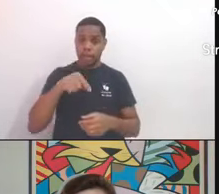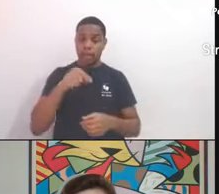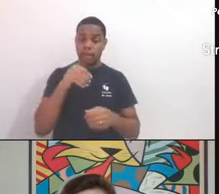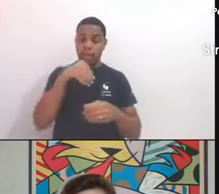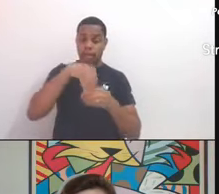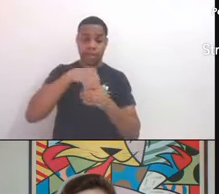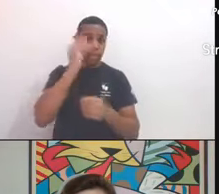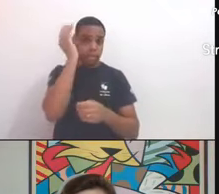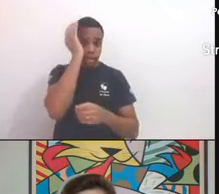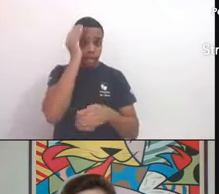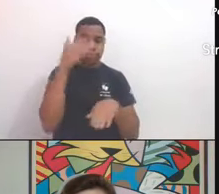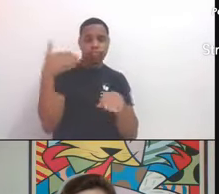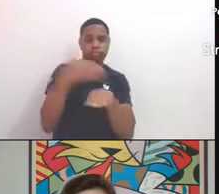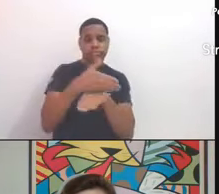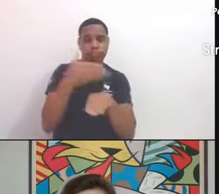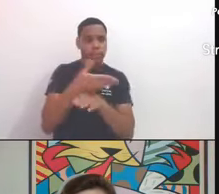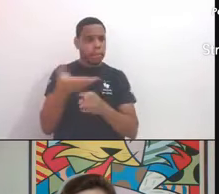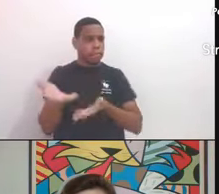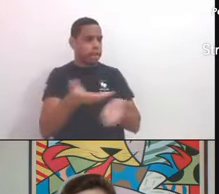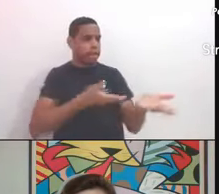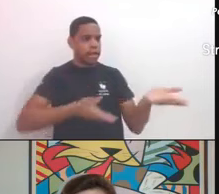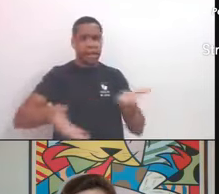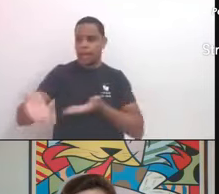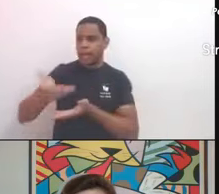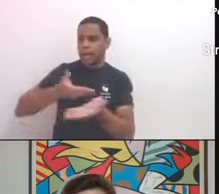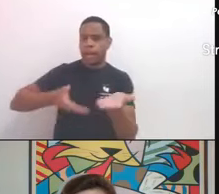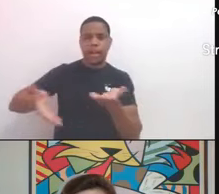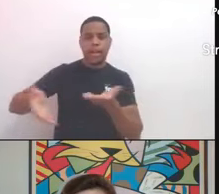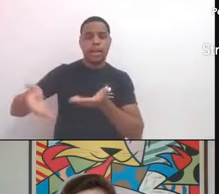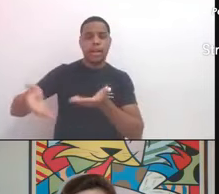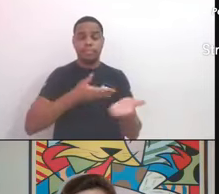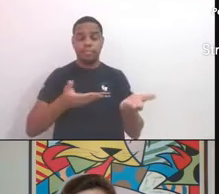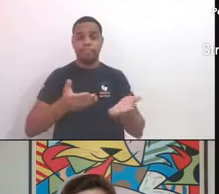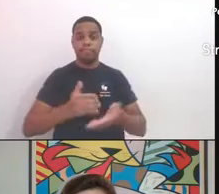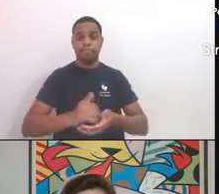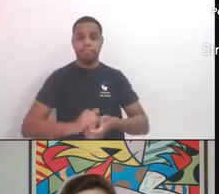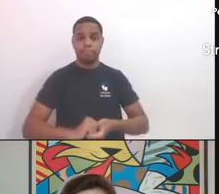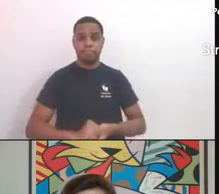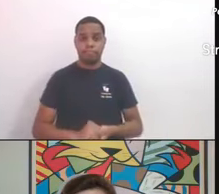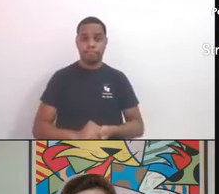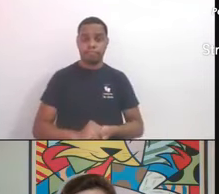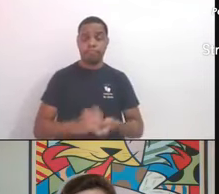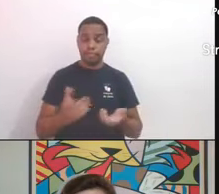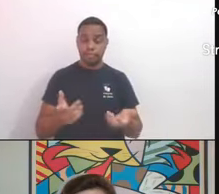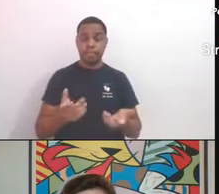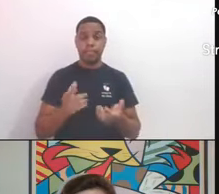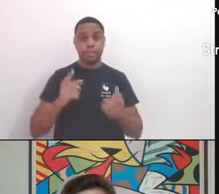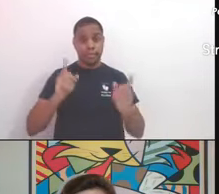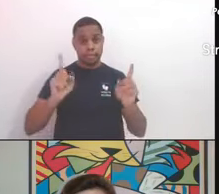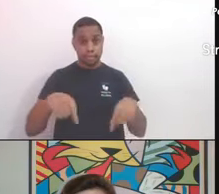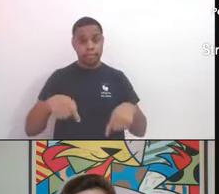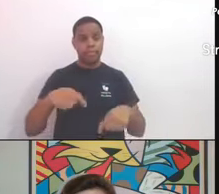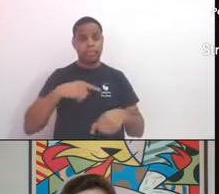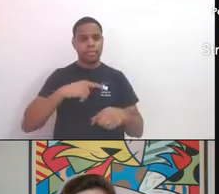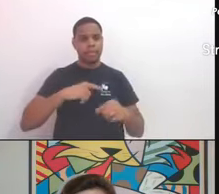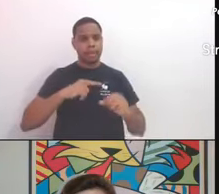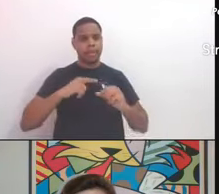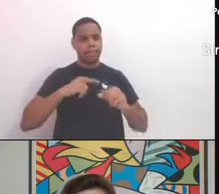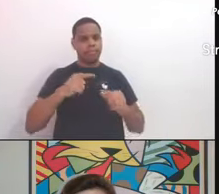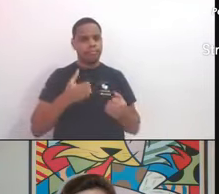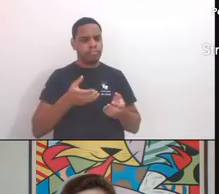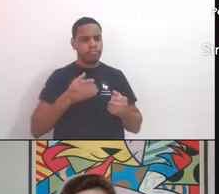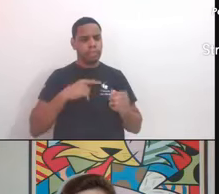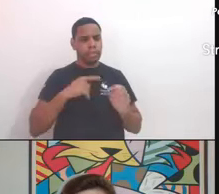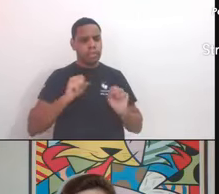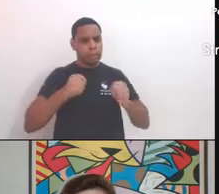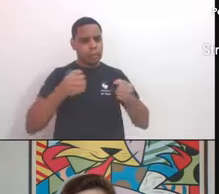SESC, participando, se envolvendo e estando seriamente empenhado no sentido